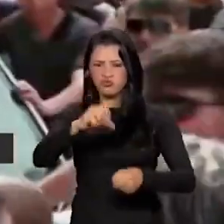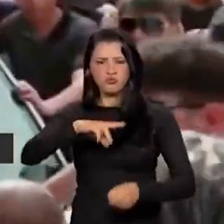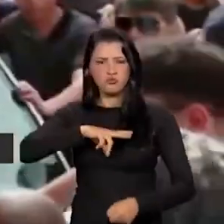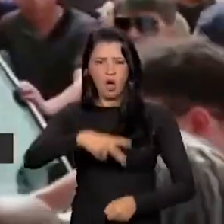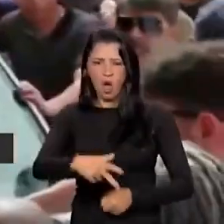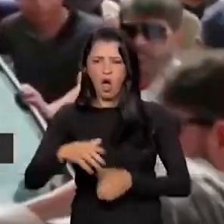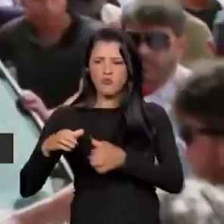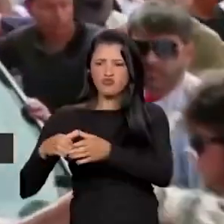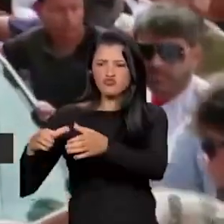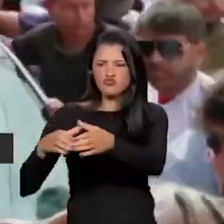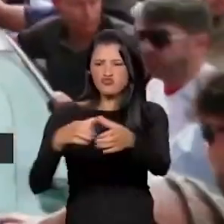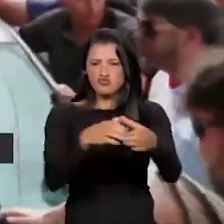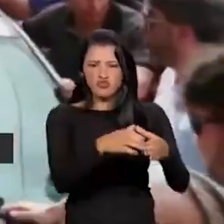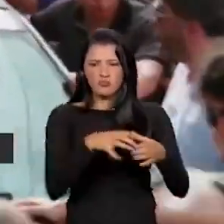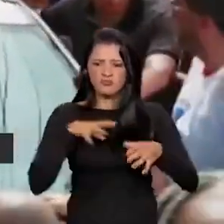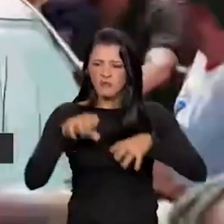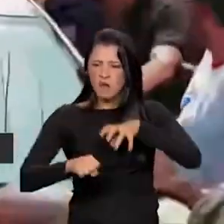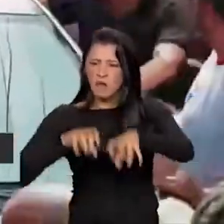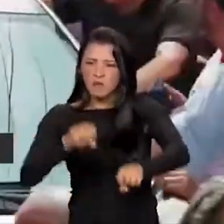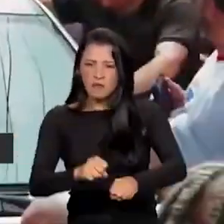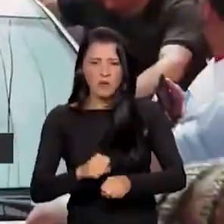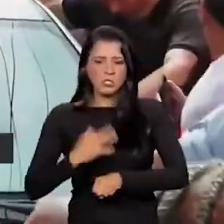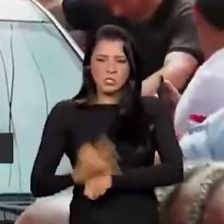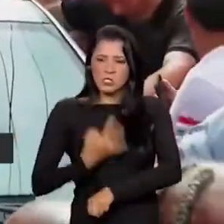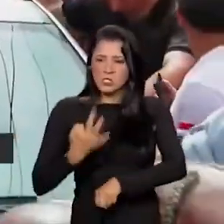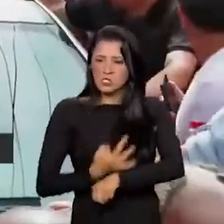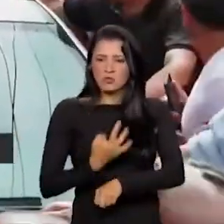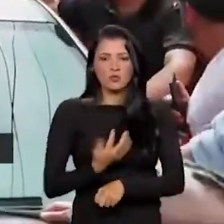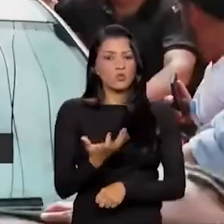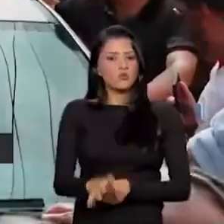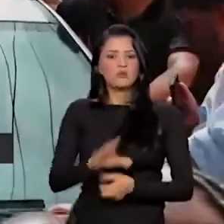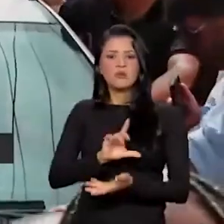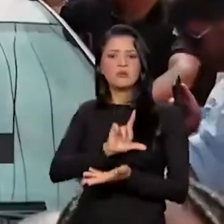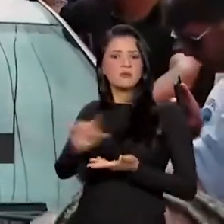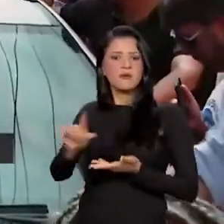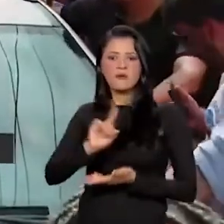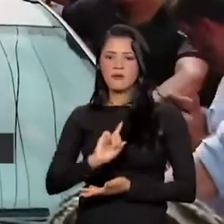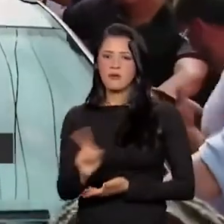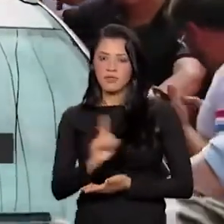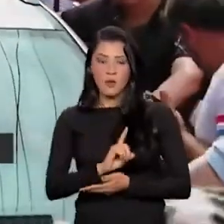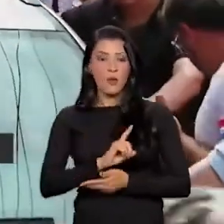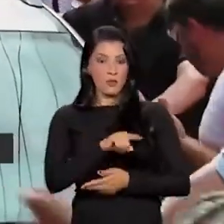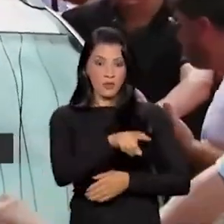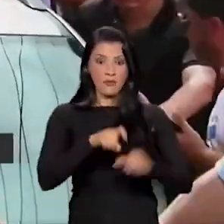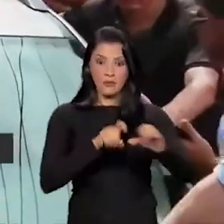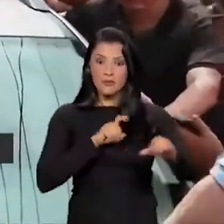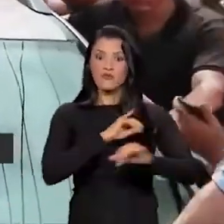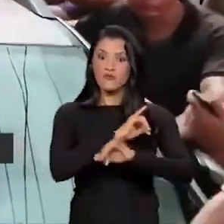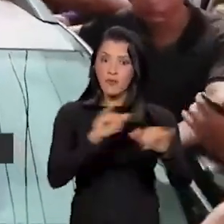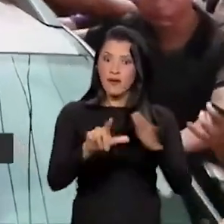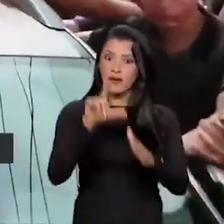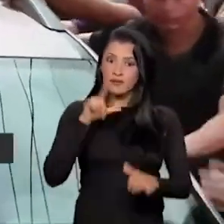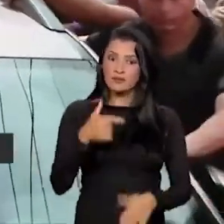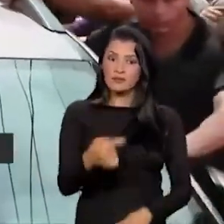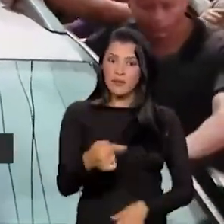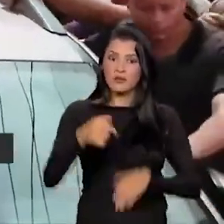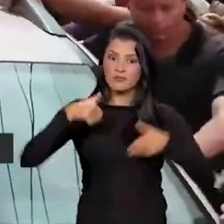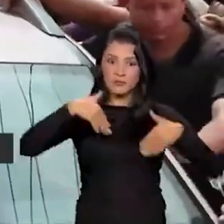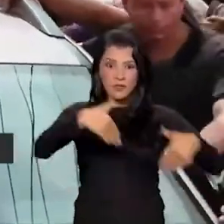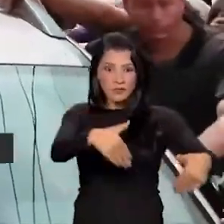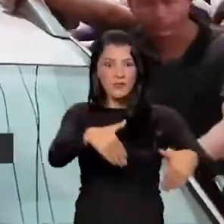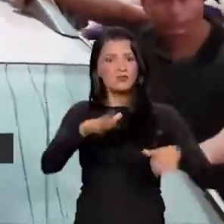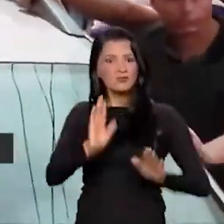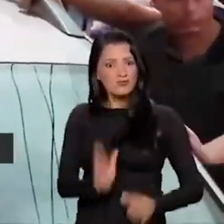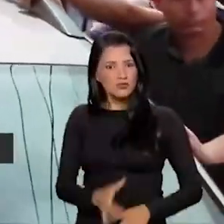lusitanas que resistiam à independência proclamada em 7 de setembro. O povo